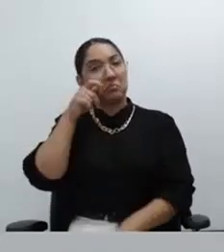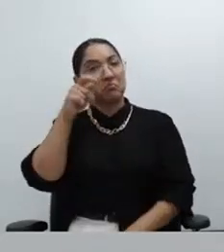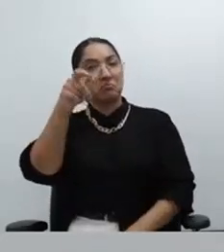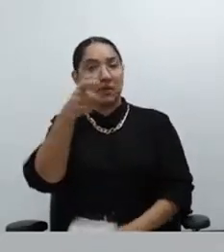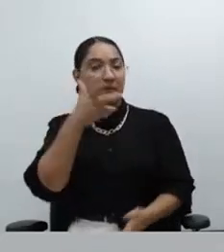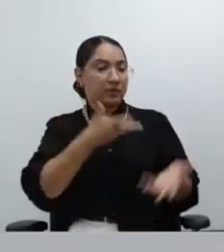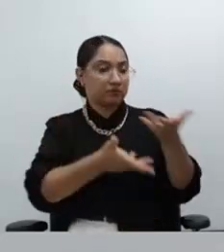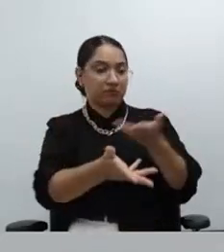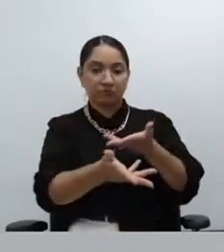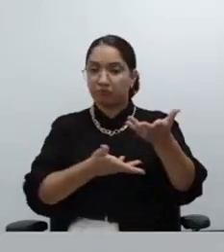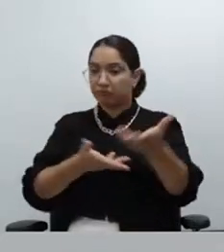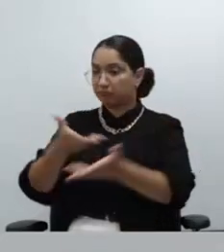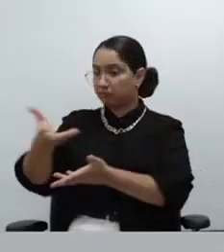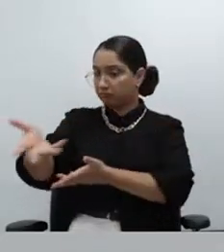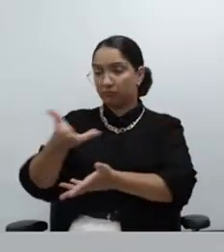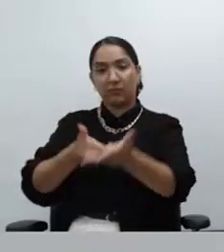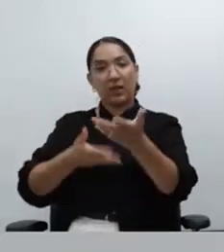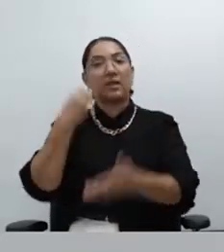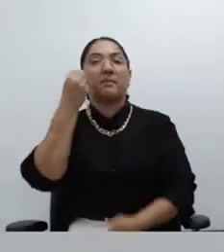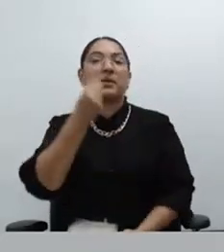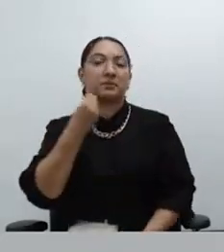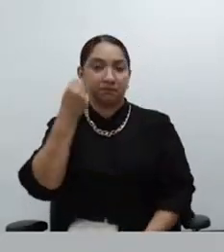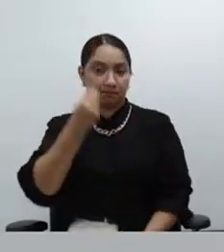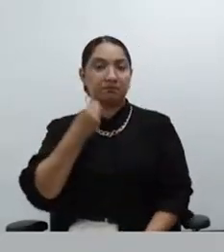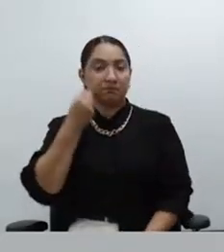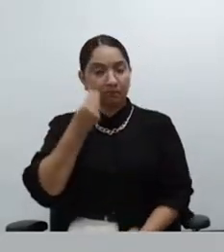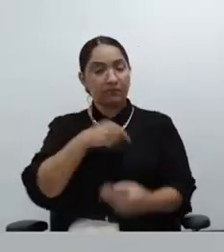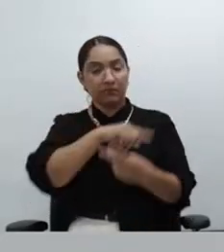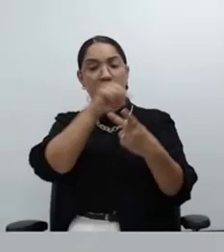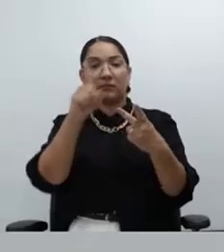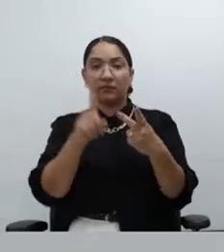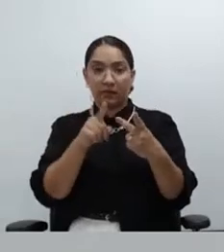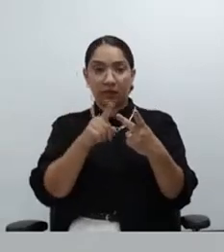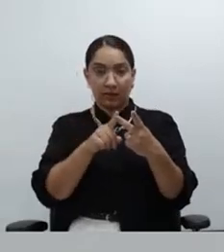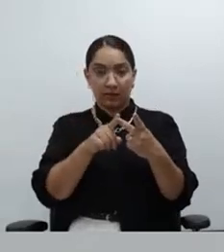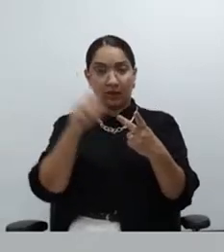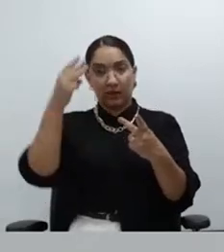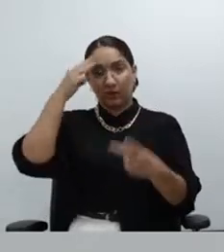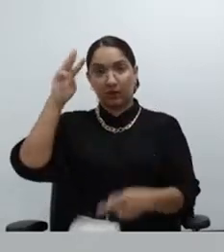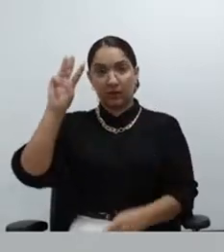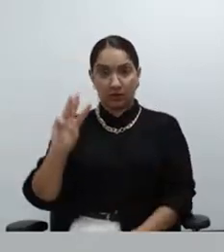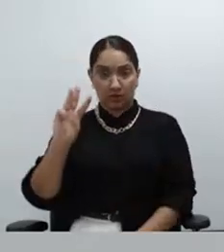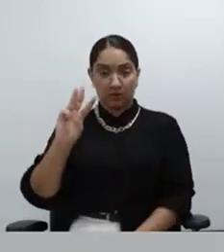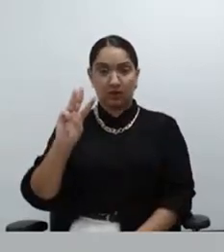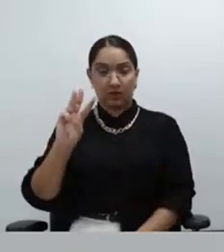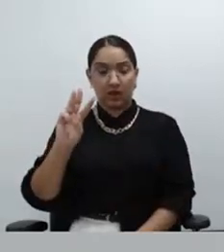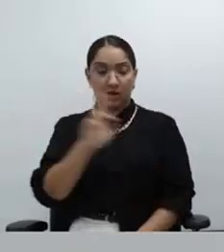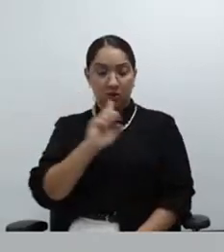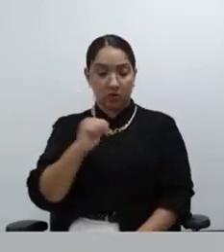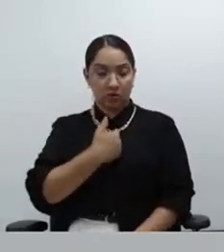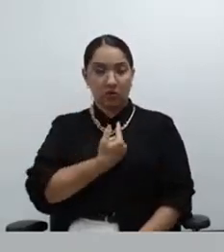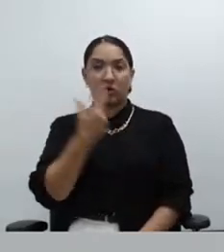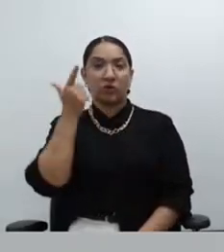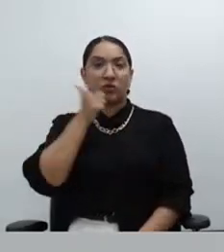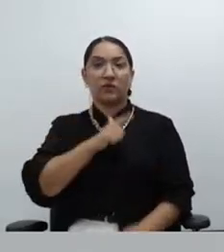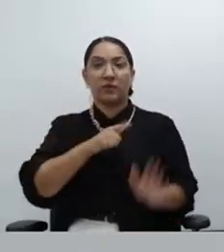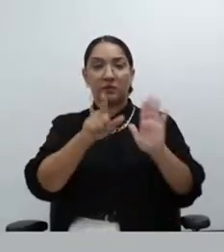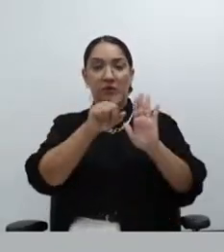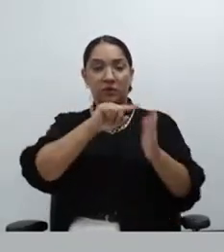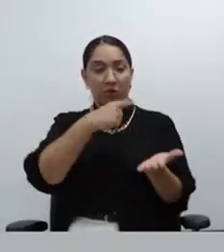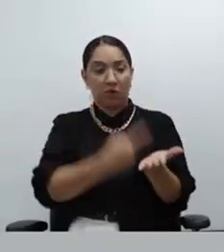trocas de experiências. No dia 24, na terça-feira, nós tivemos 3 agendas aqui na Defensoria